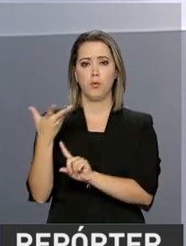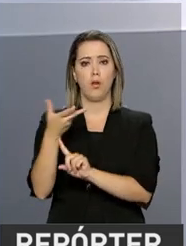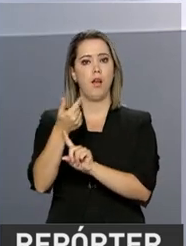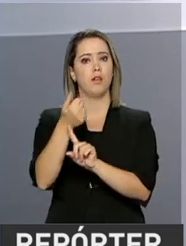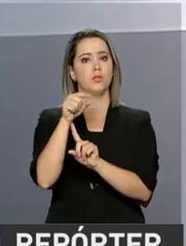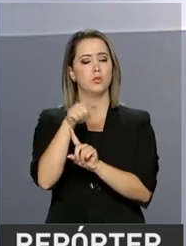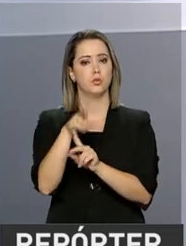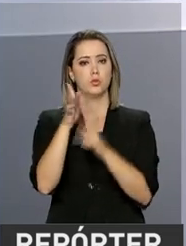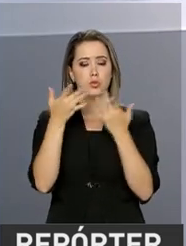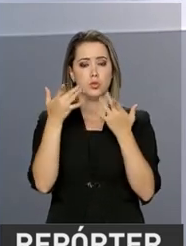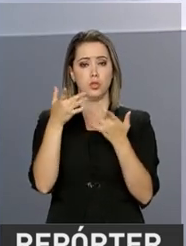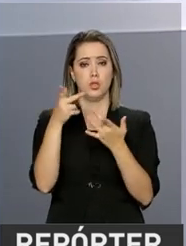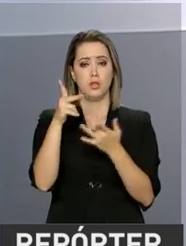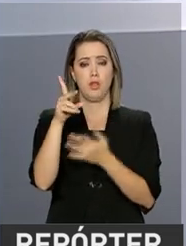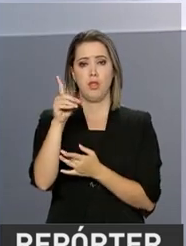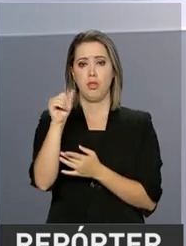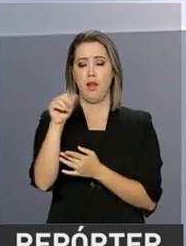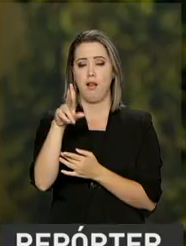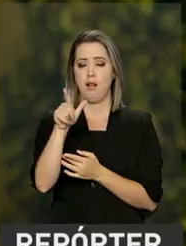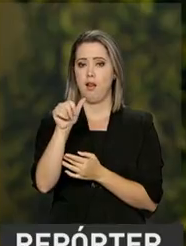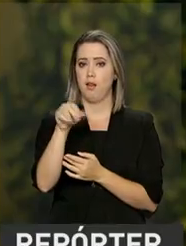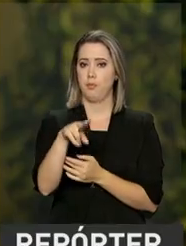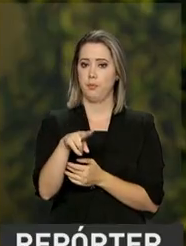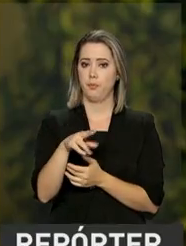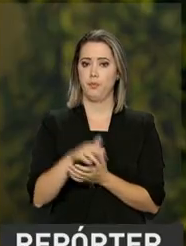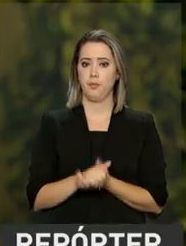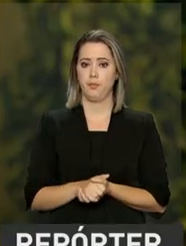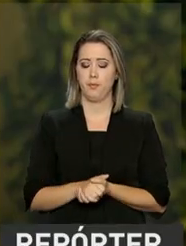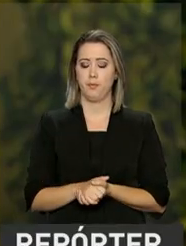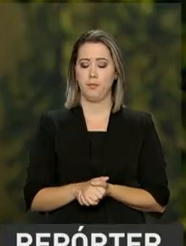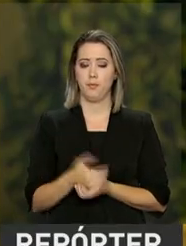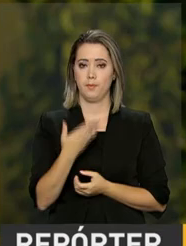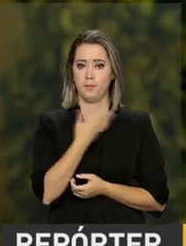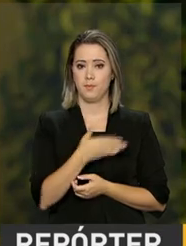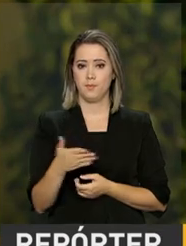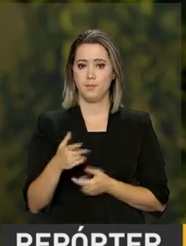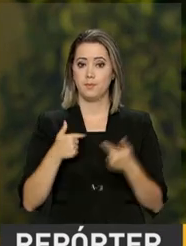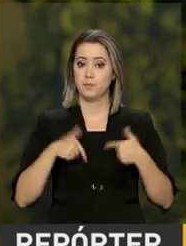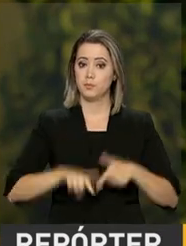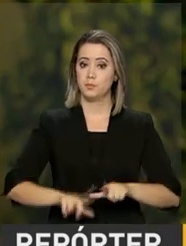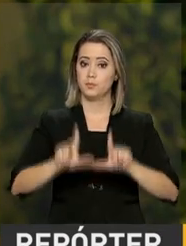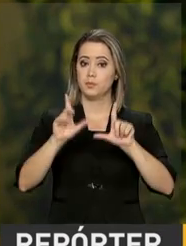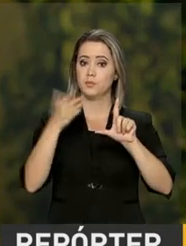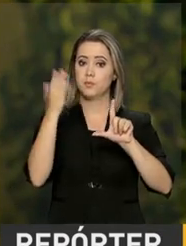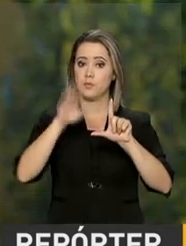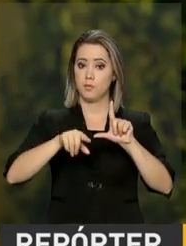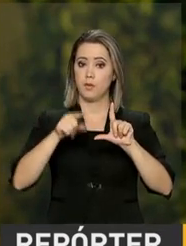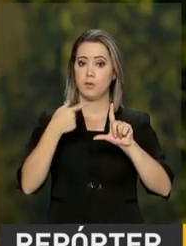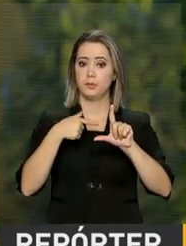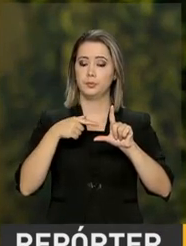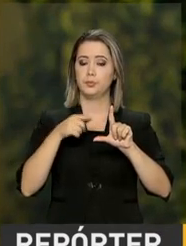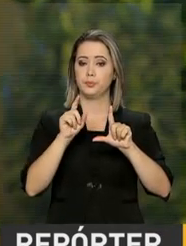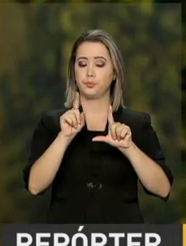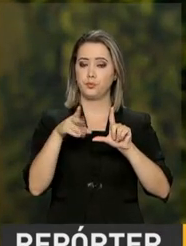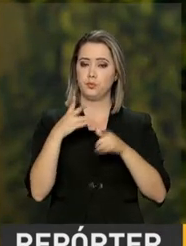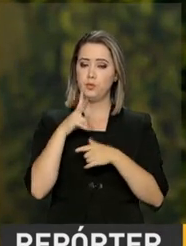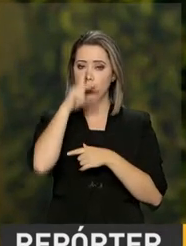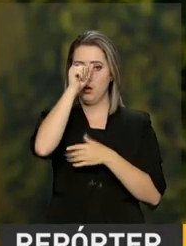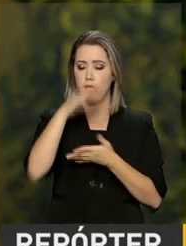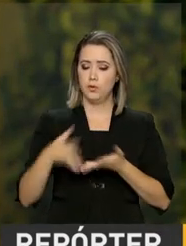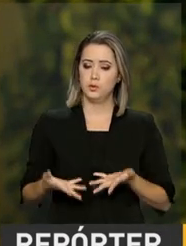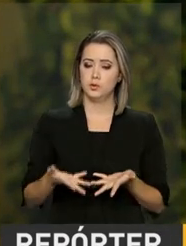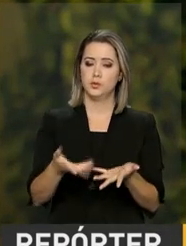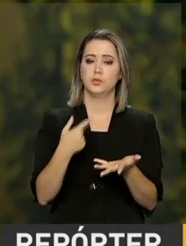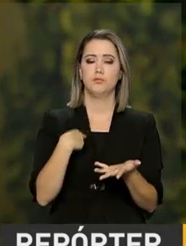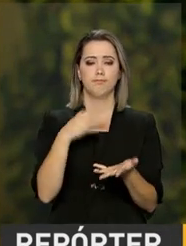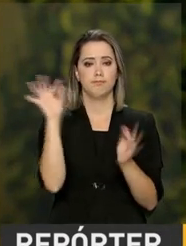plástico Darlan Rosa esse prêmio é um incentivo uma força e eu tô muito